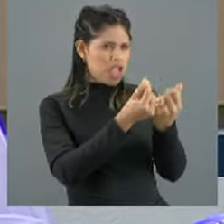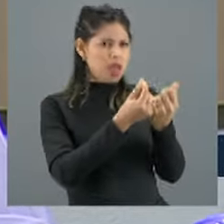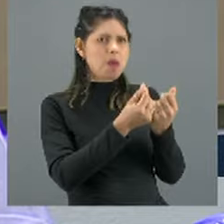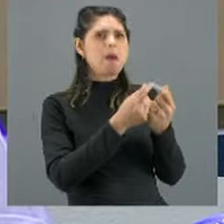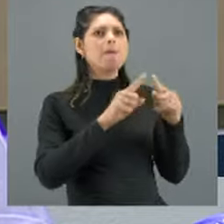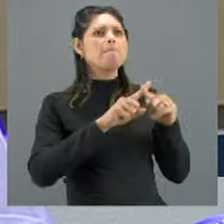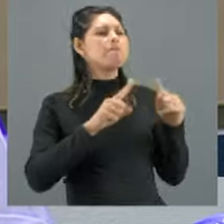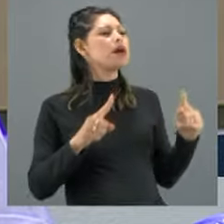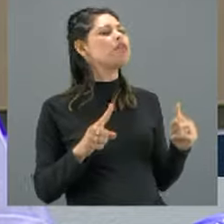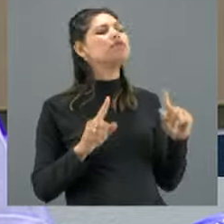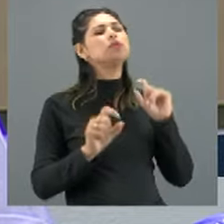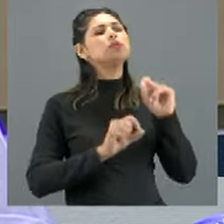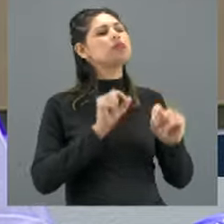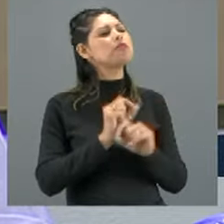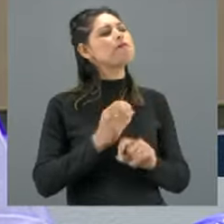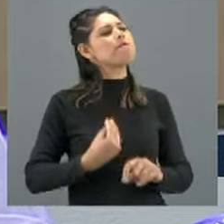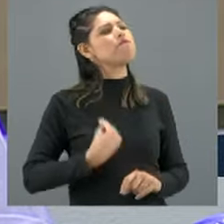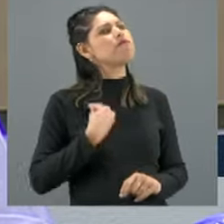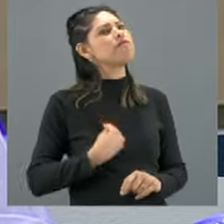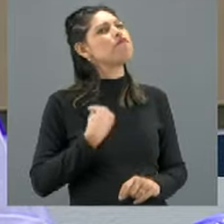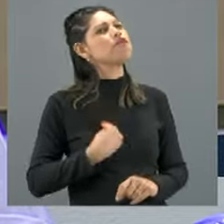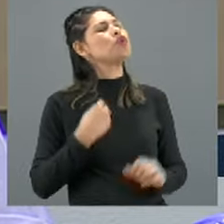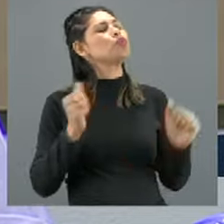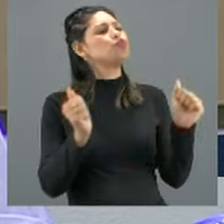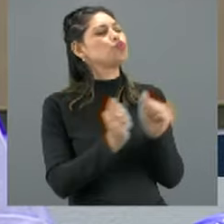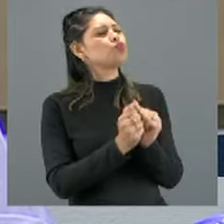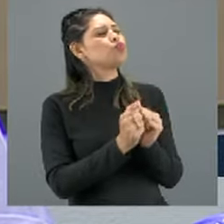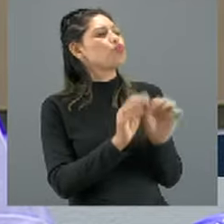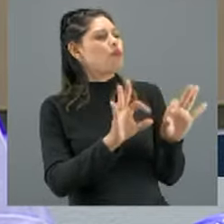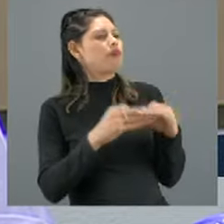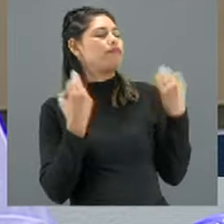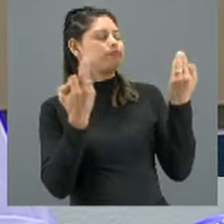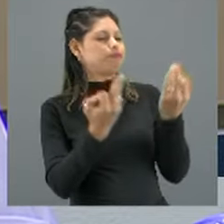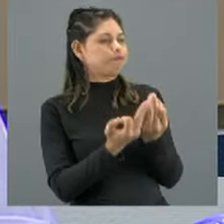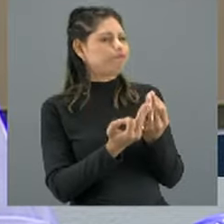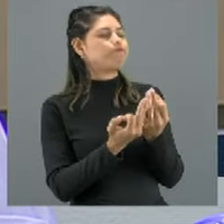leva. Está vivendo com a família.